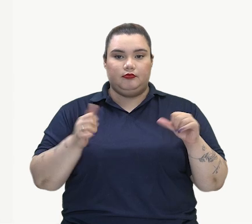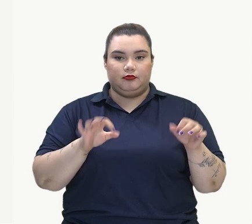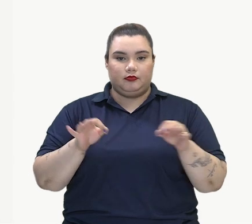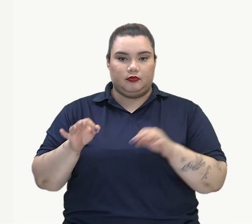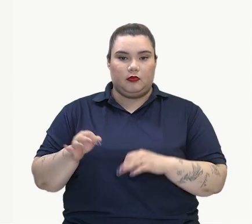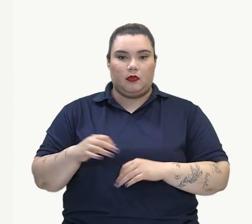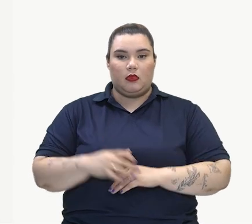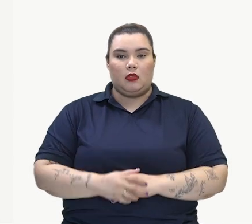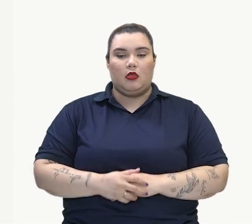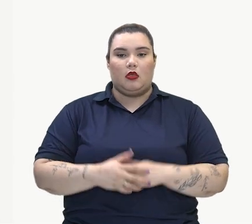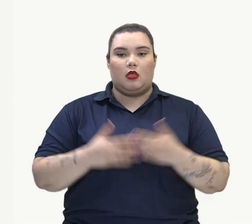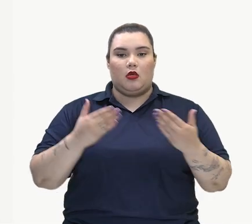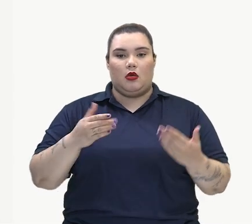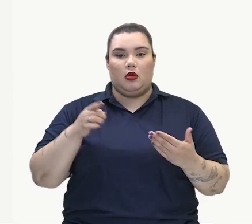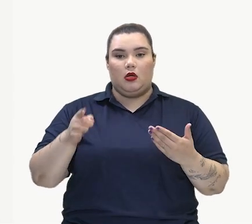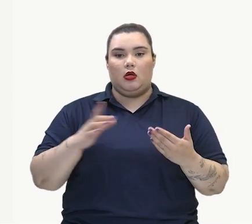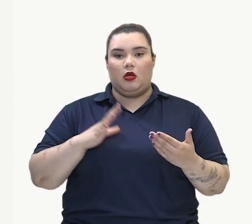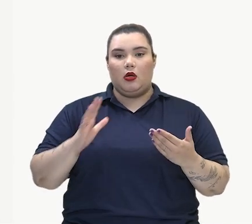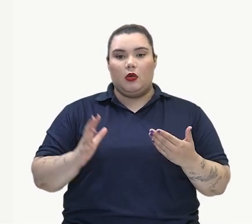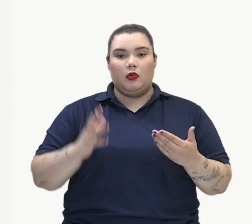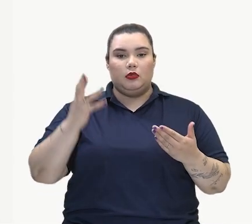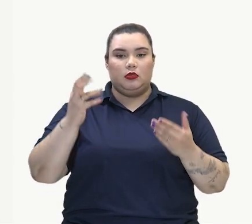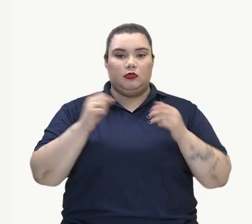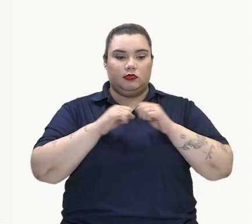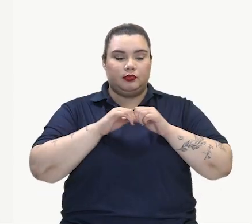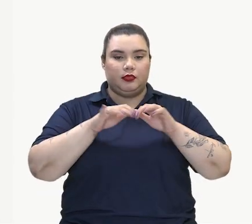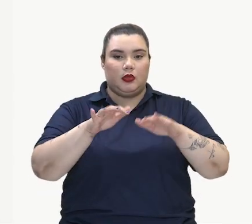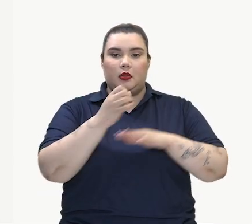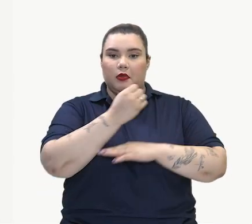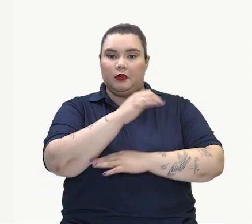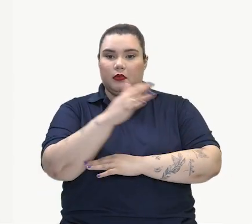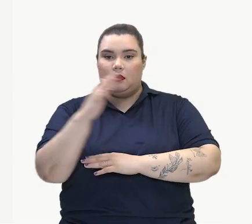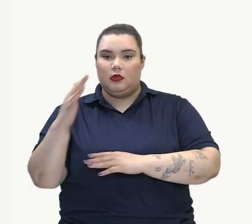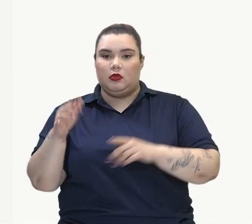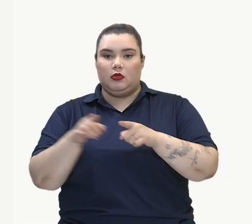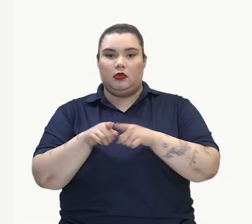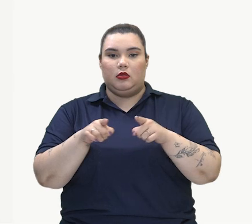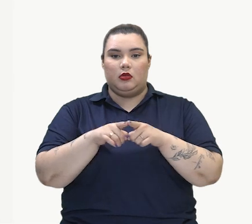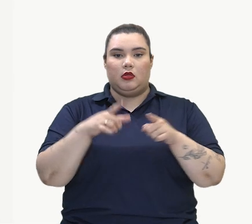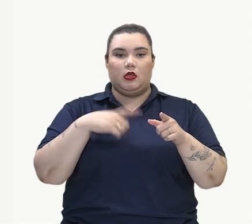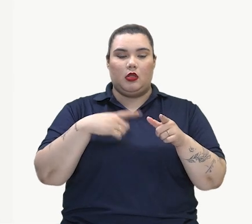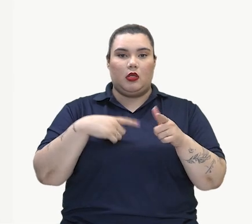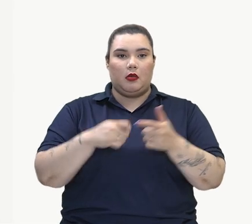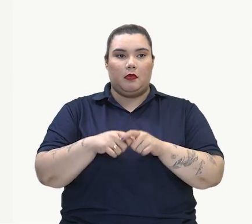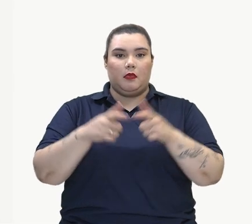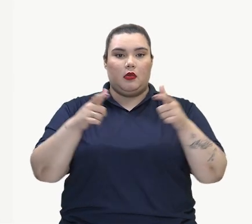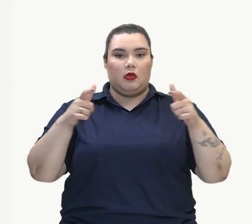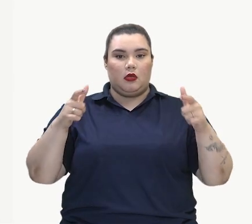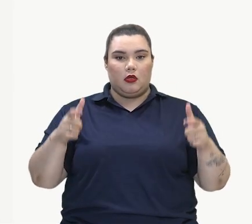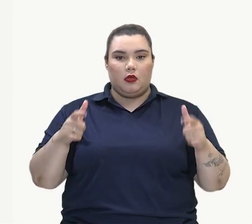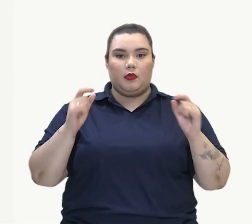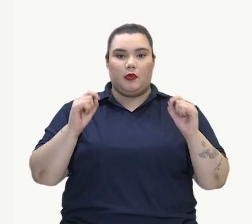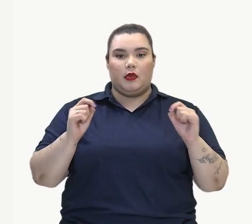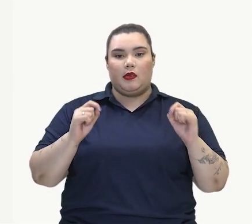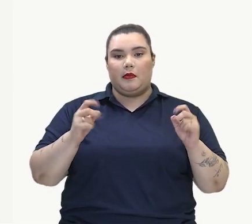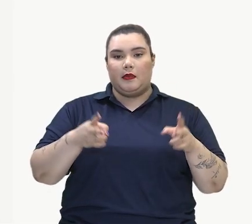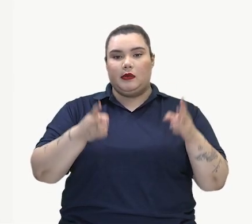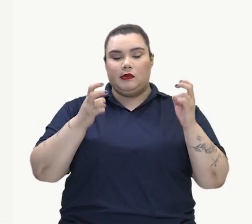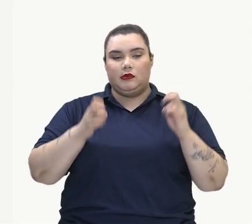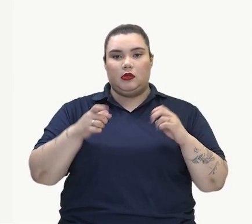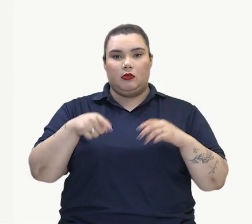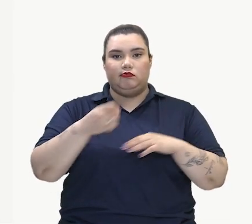a fronteira agrícola e ela acaba avançando em direção à floresta e também onde se encontram os maiores índices de desmatamento na